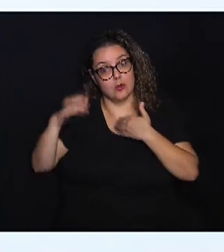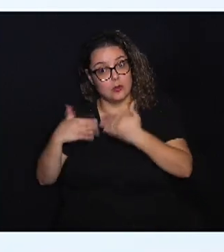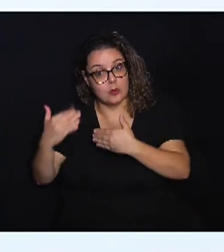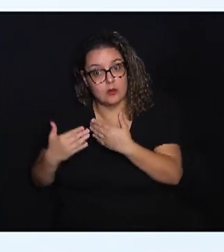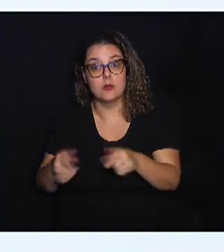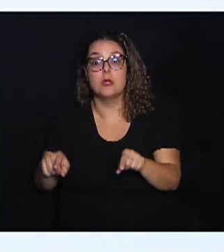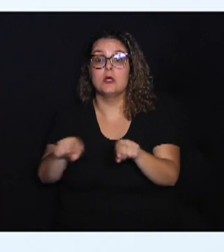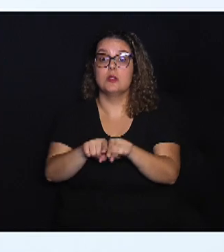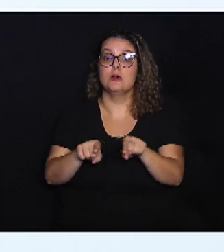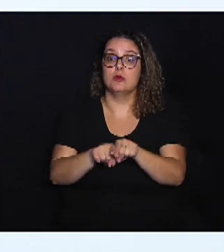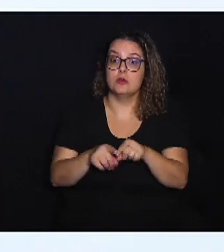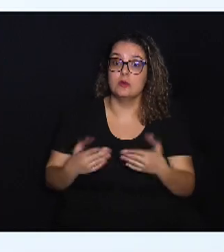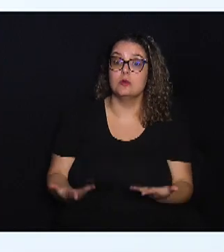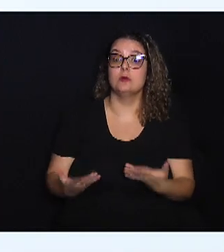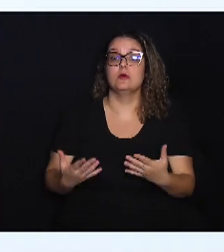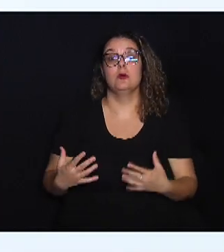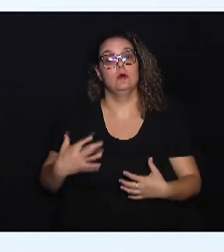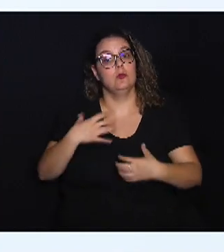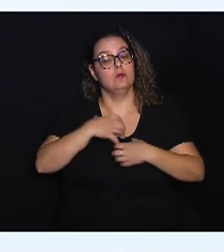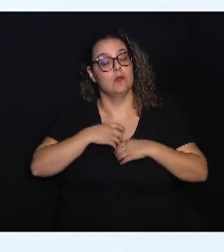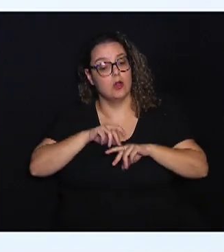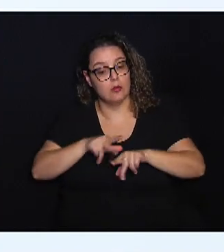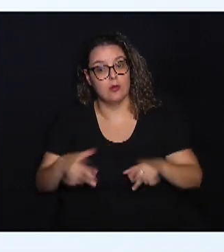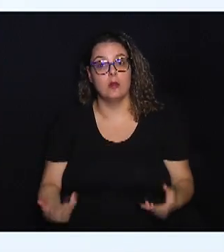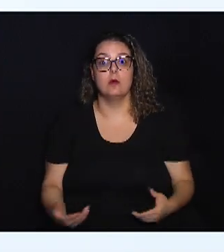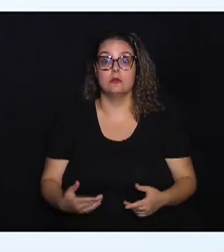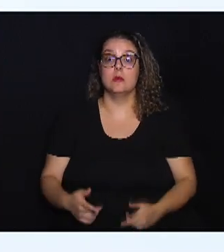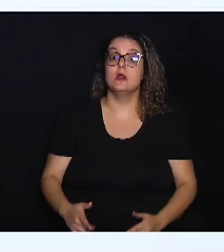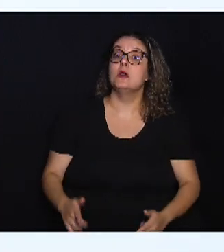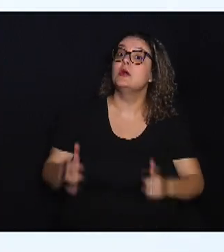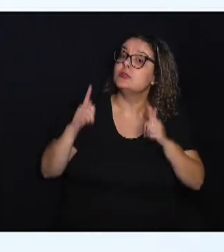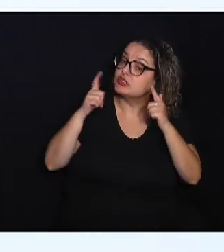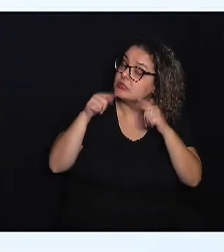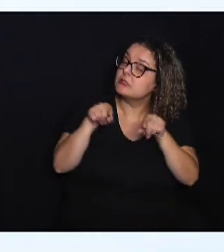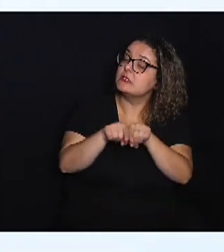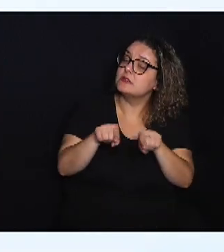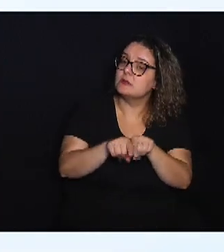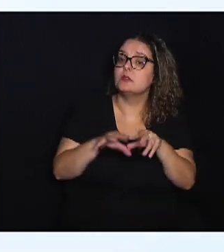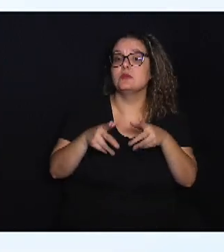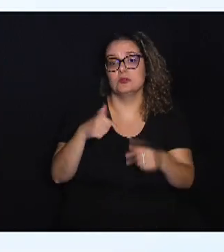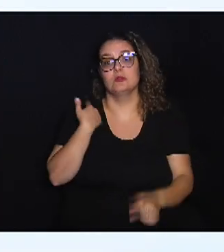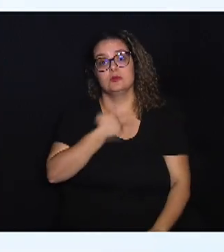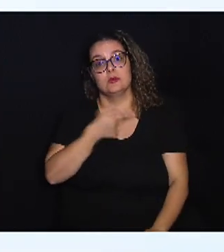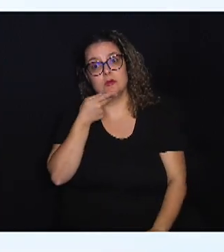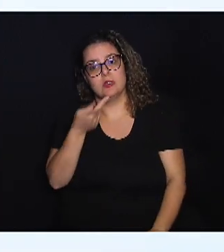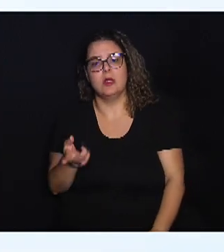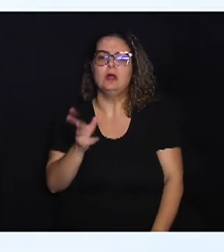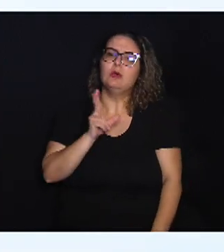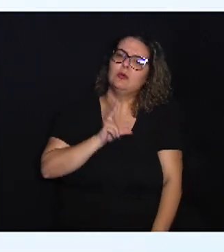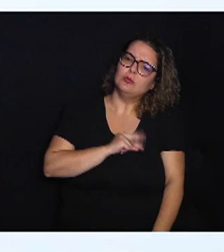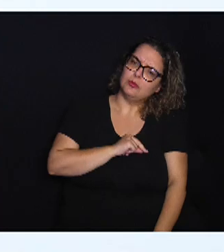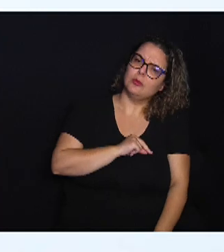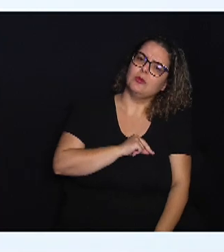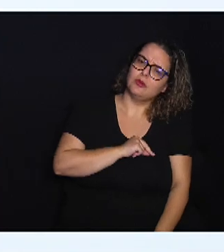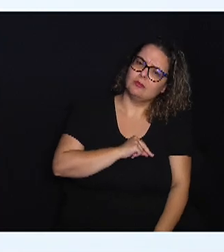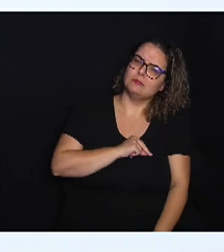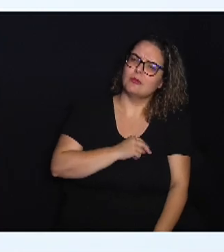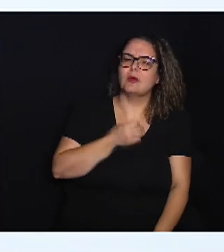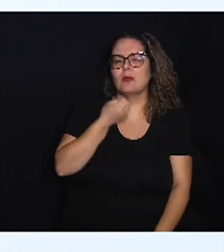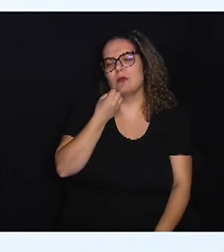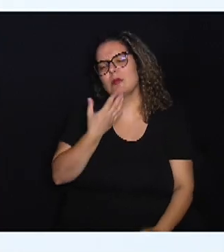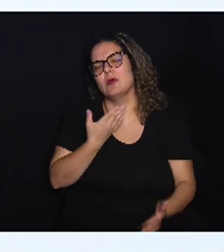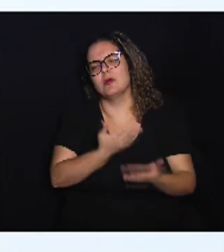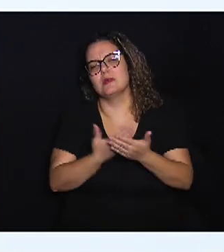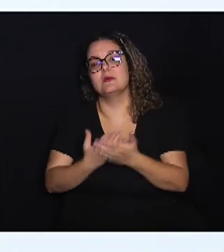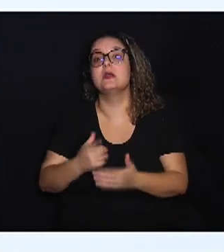mas também tem que vir com muito afeto, com muita descontração, porque todos nós falamos que, poxa, no tempo da escola era tão bom, que eles